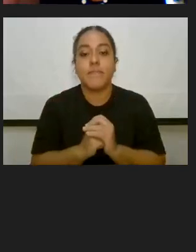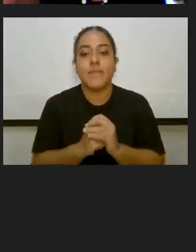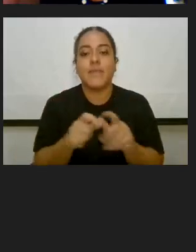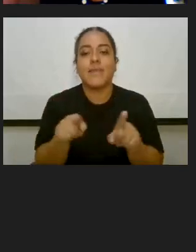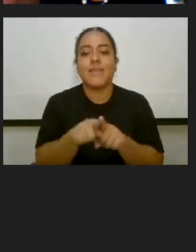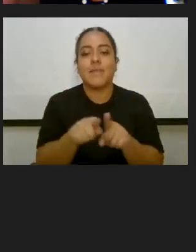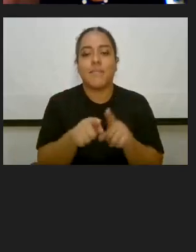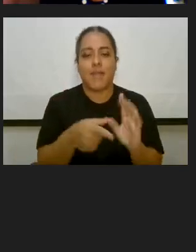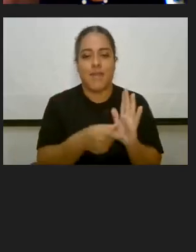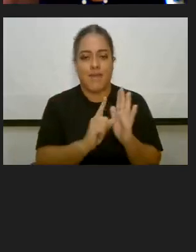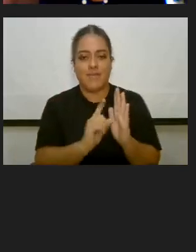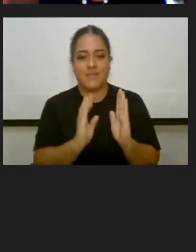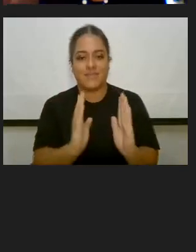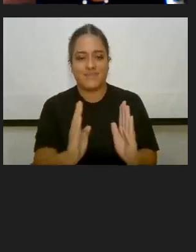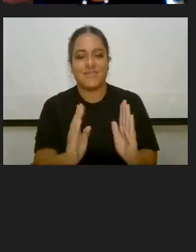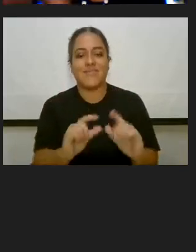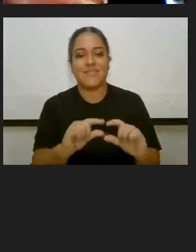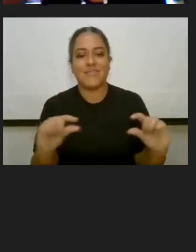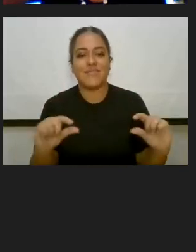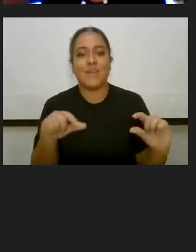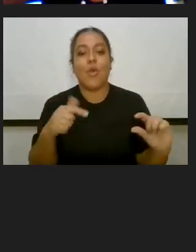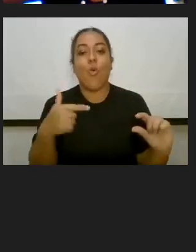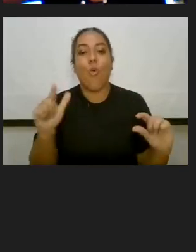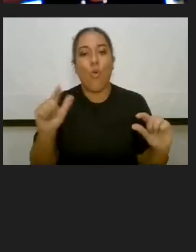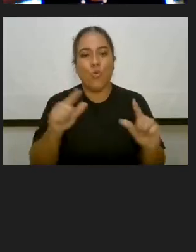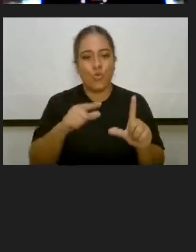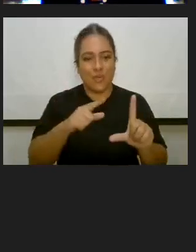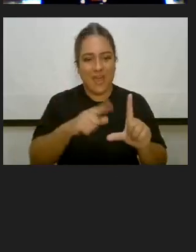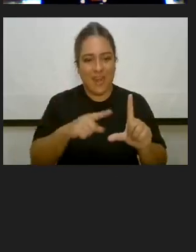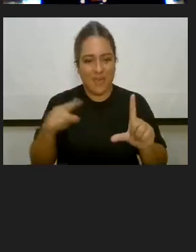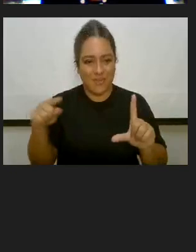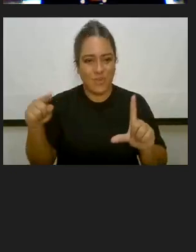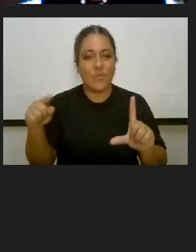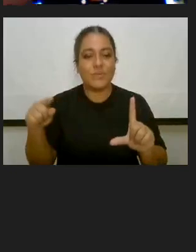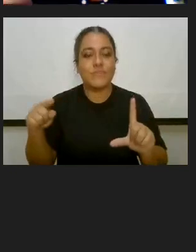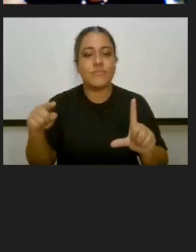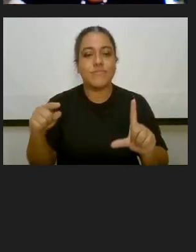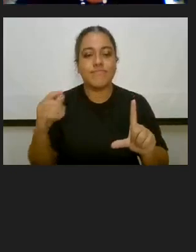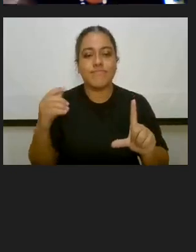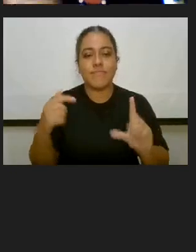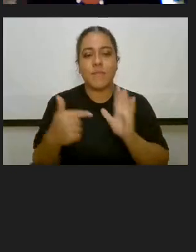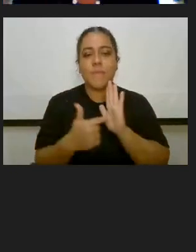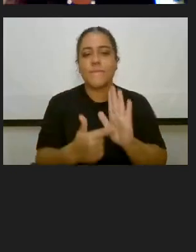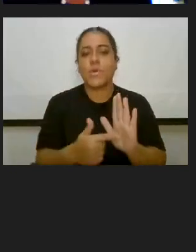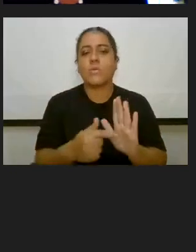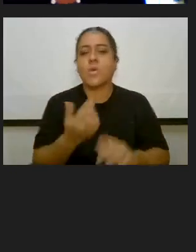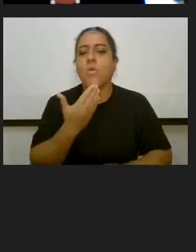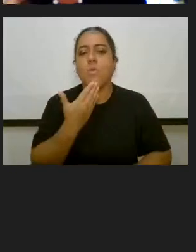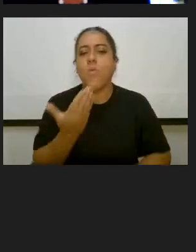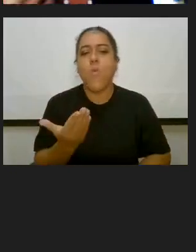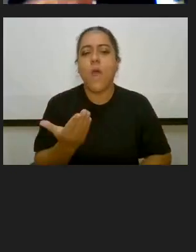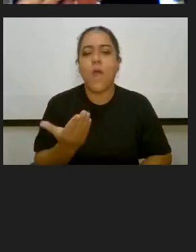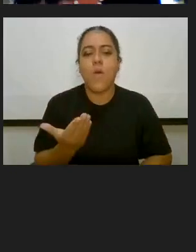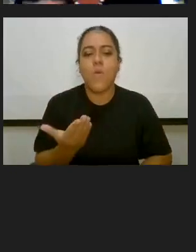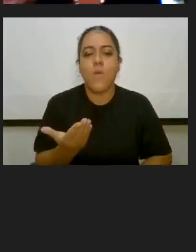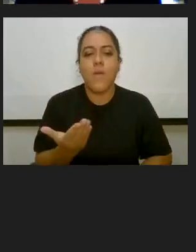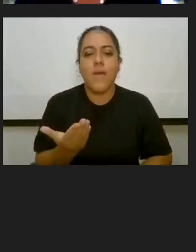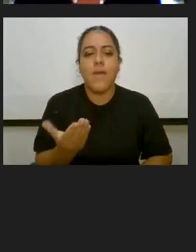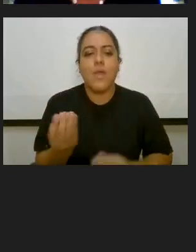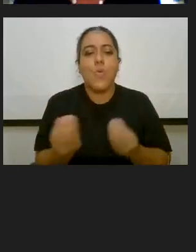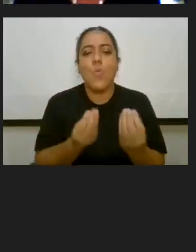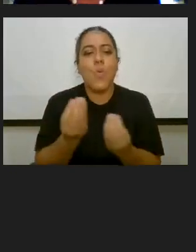na pergunta. Tem um outro gráfico que aparece quais foram os maiores, como que foram